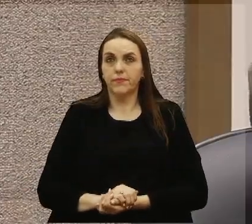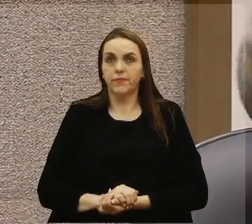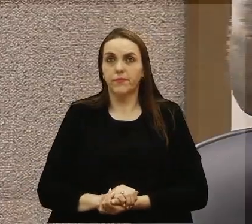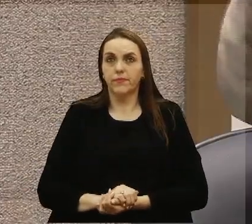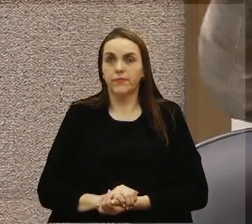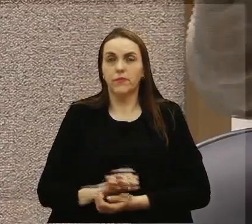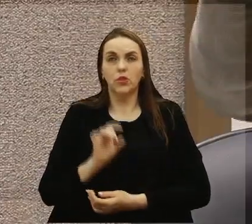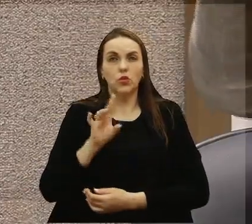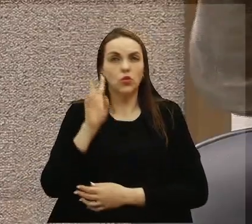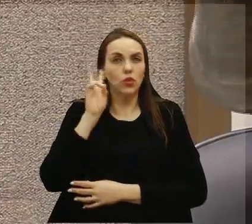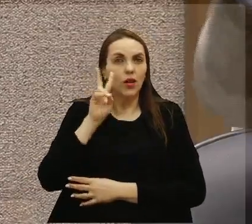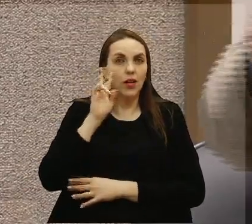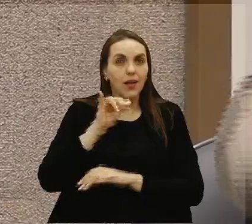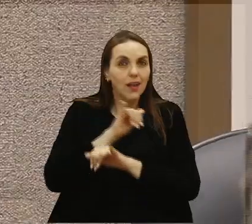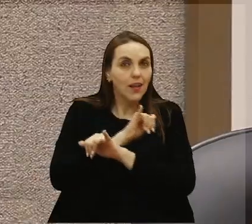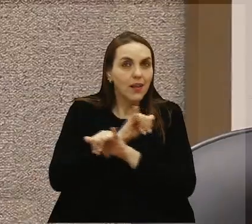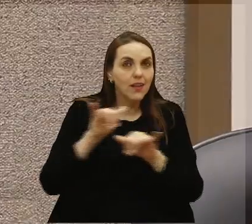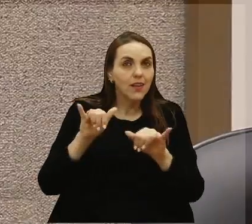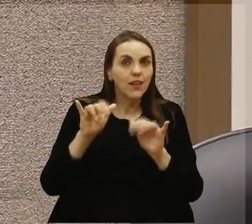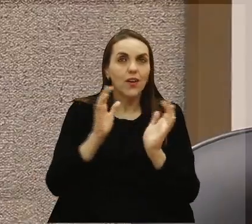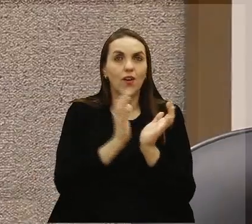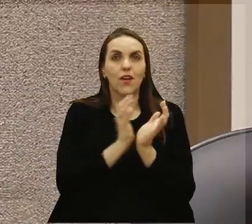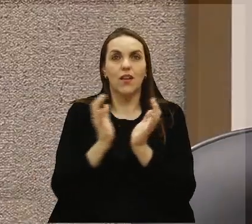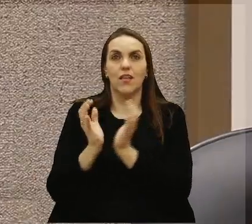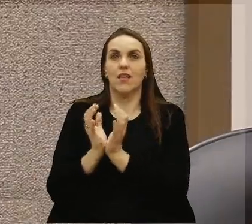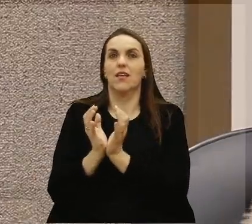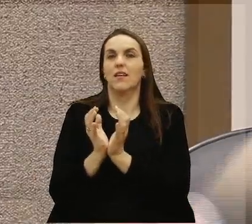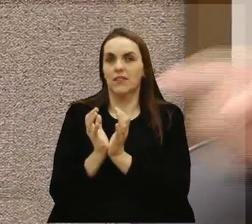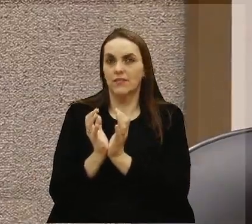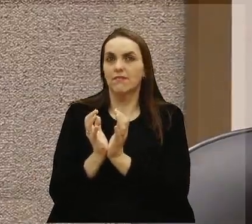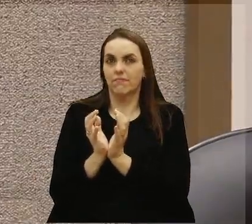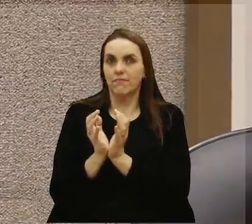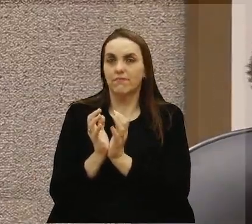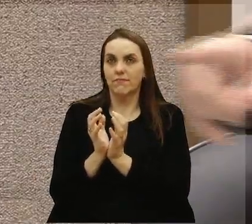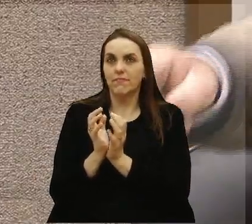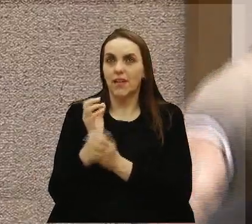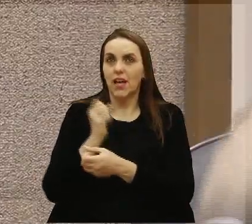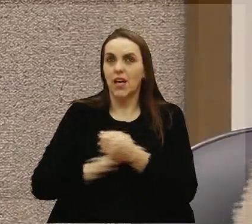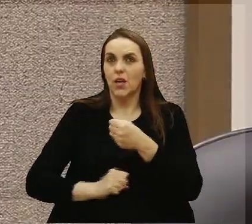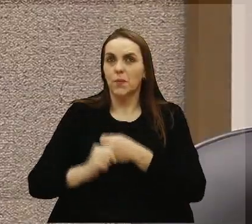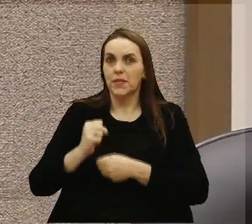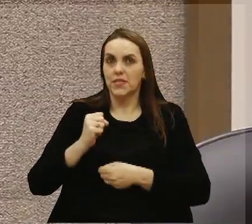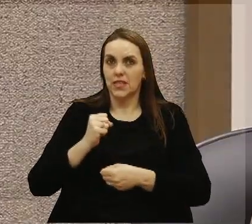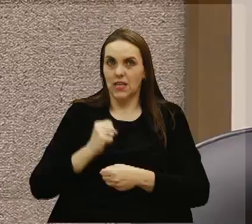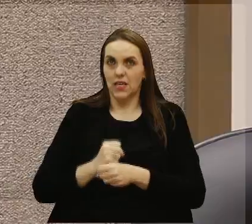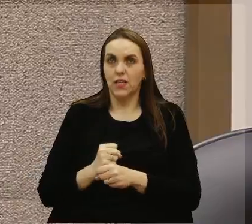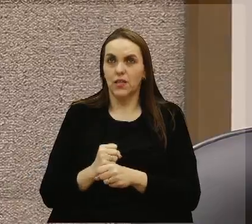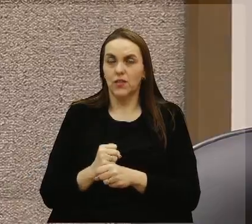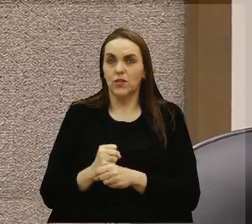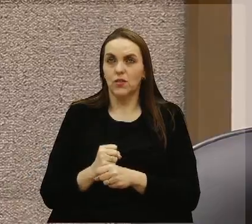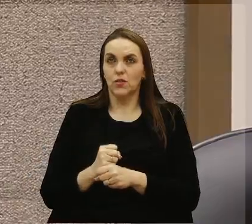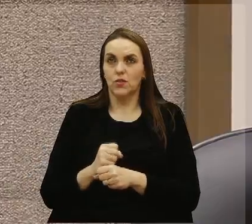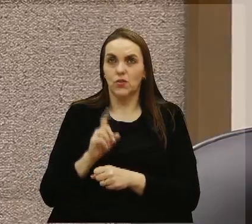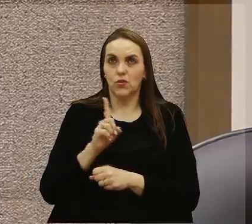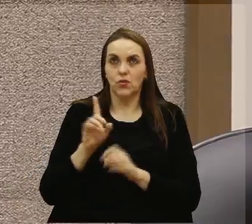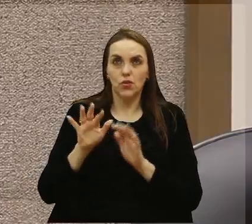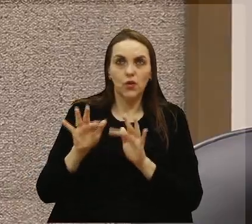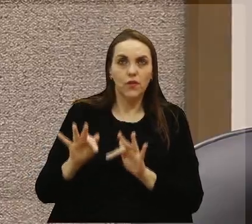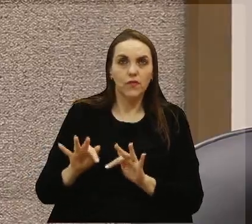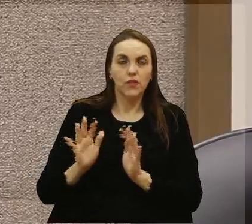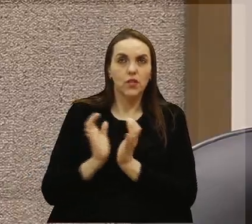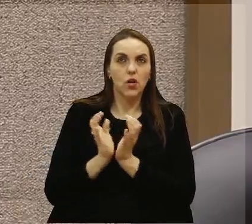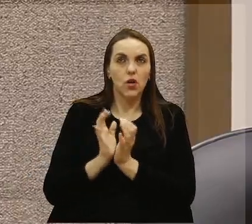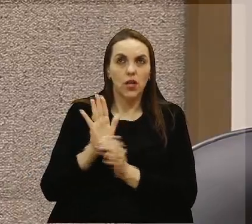E só lembrar os colegas que no passado... Já estou concluindo, nobre